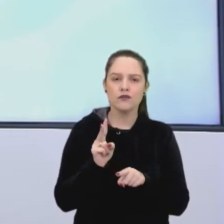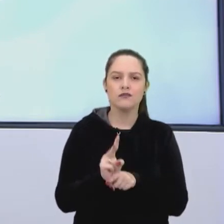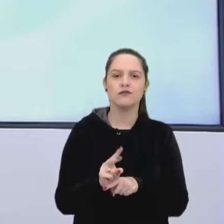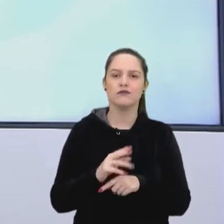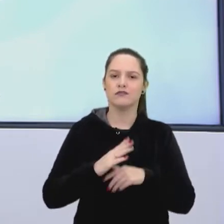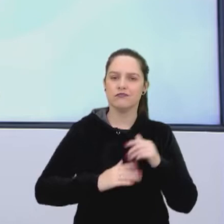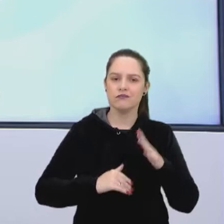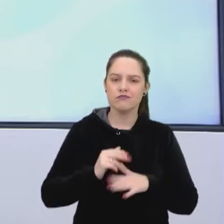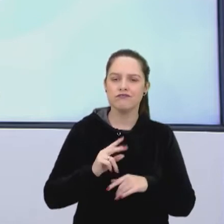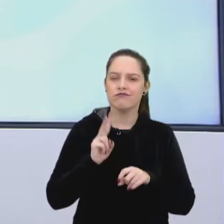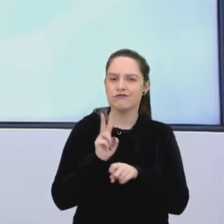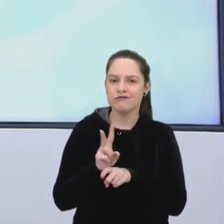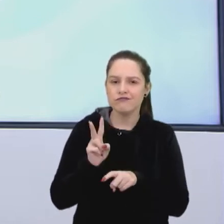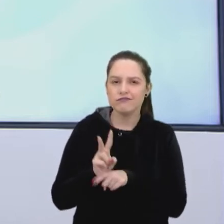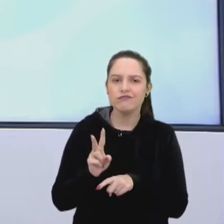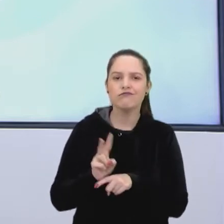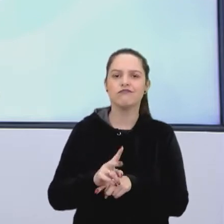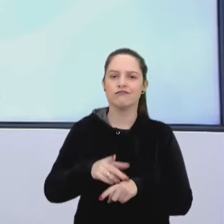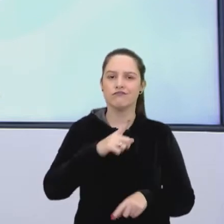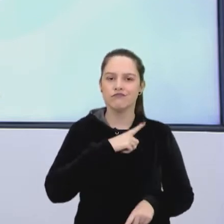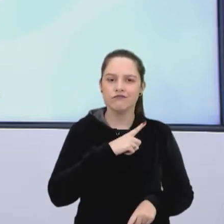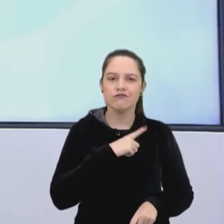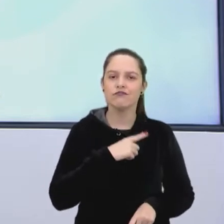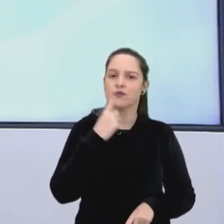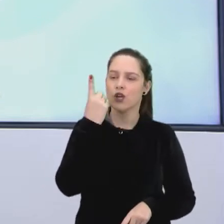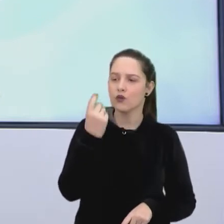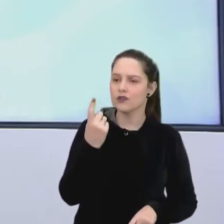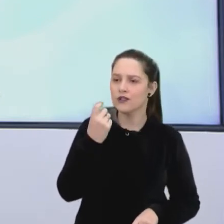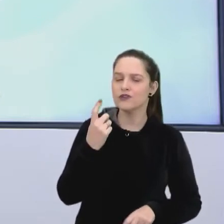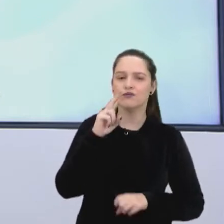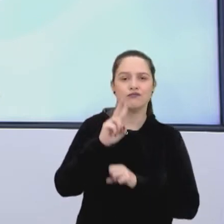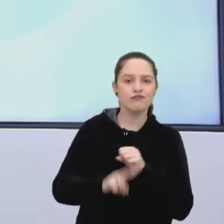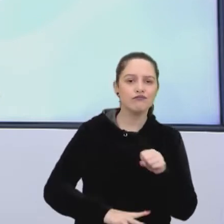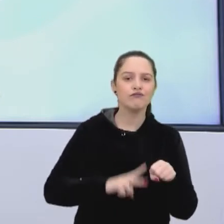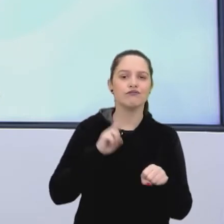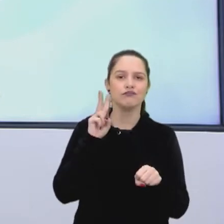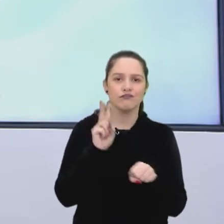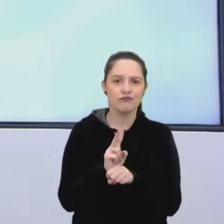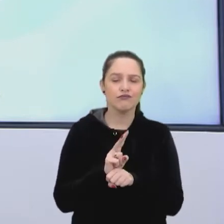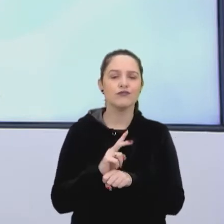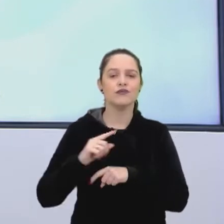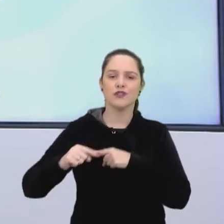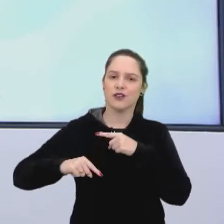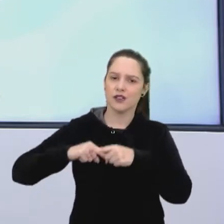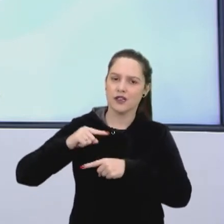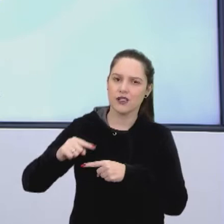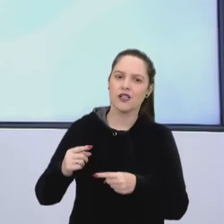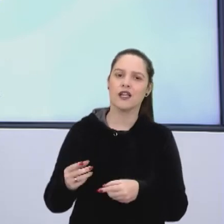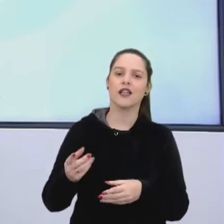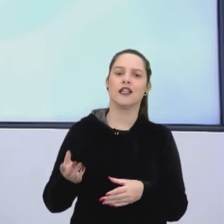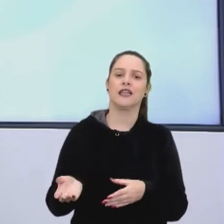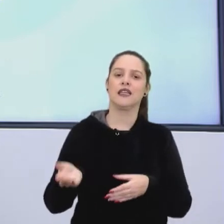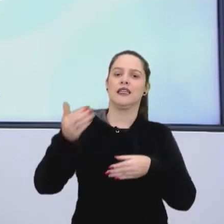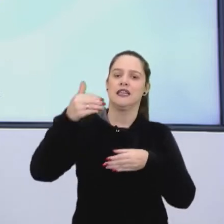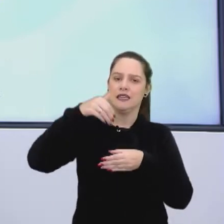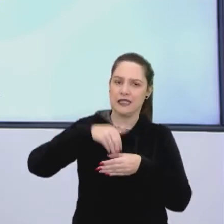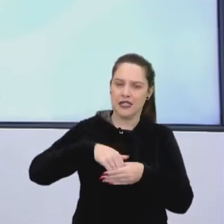de conservação, né, que tem as unidades sustentáveis, né, que gera renda principalmente para as